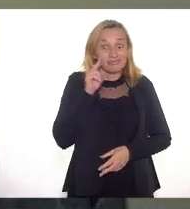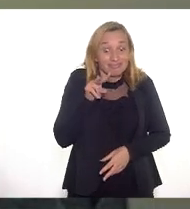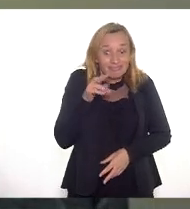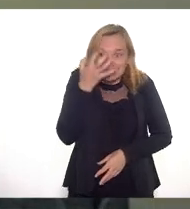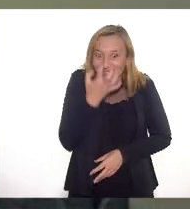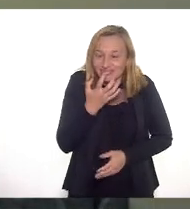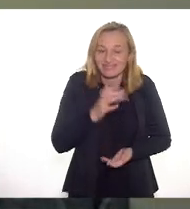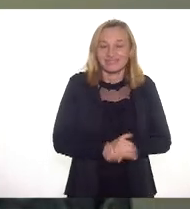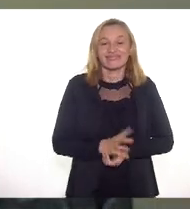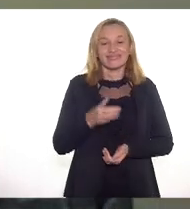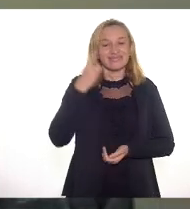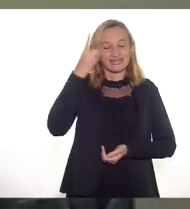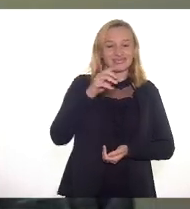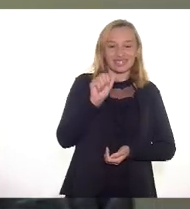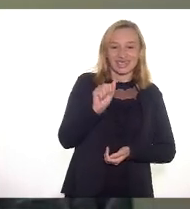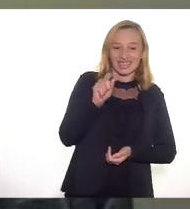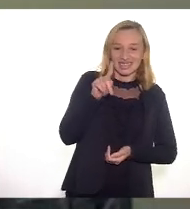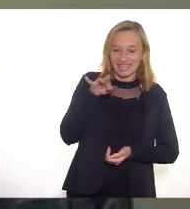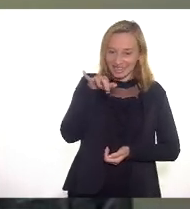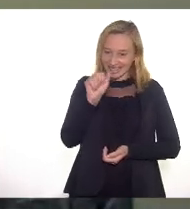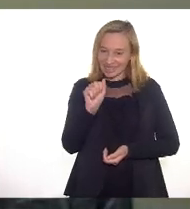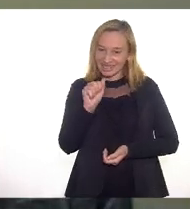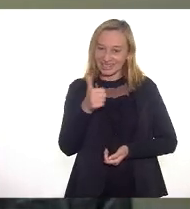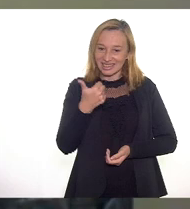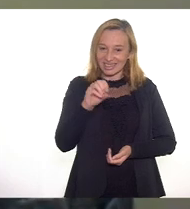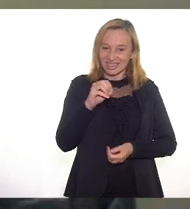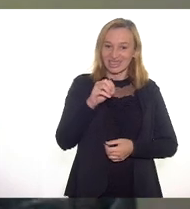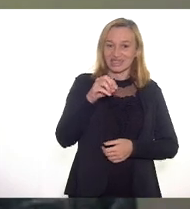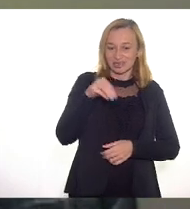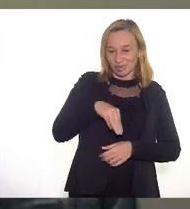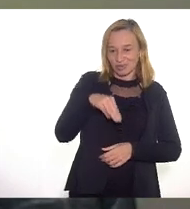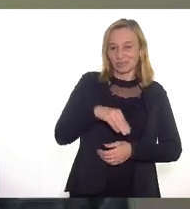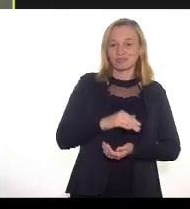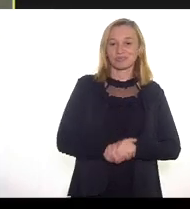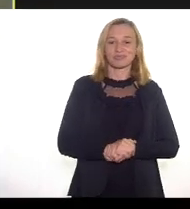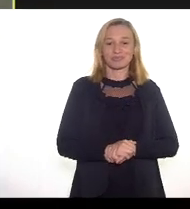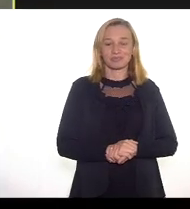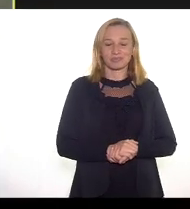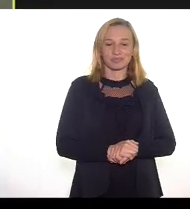Excelência. Deputada Adriana Baltazar, Vossa Excelência tem 10 minutos.